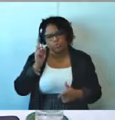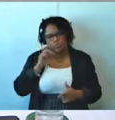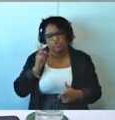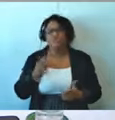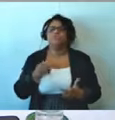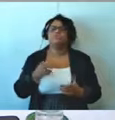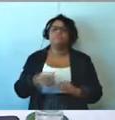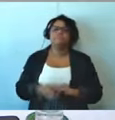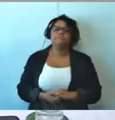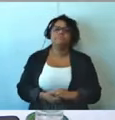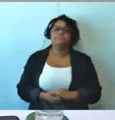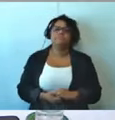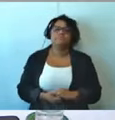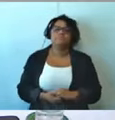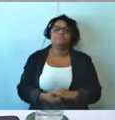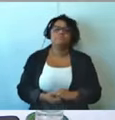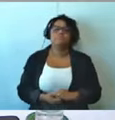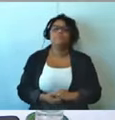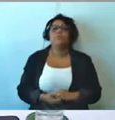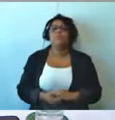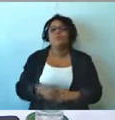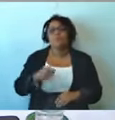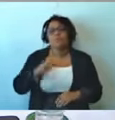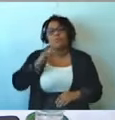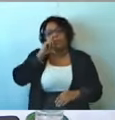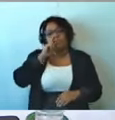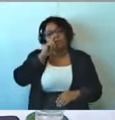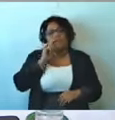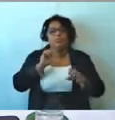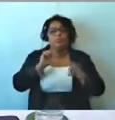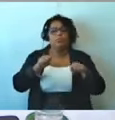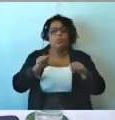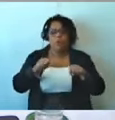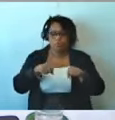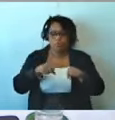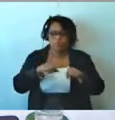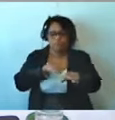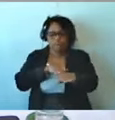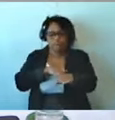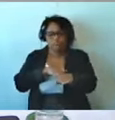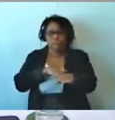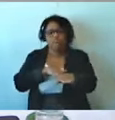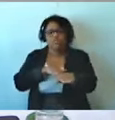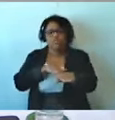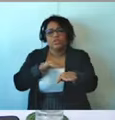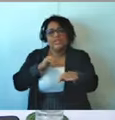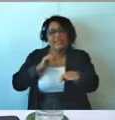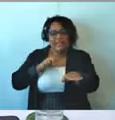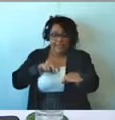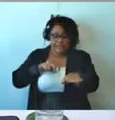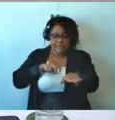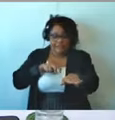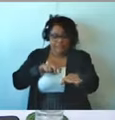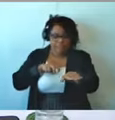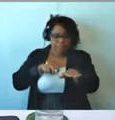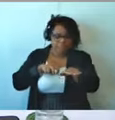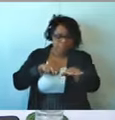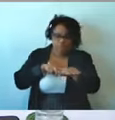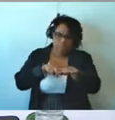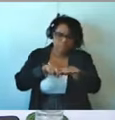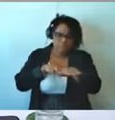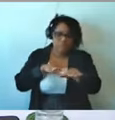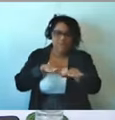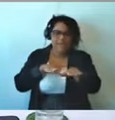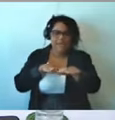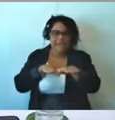rodando na faixa junto com o carro. Né? Eu acho que a gente que está no trânsito do dia a dia, a gente vê a maioria dos acidentes é o quê? Um carro batendo na traseira do outro porque está mexendo